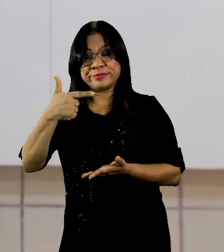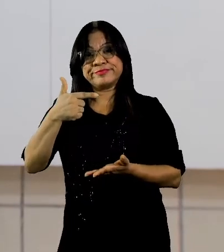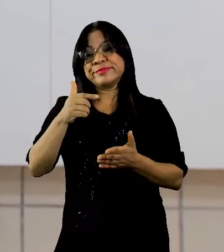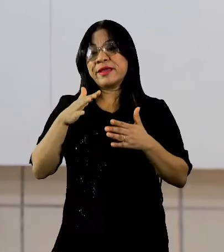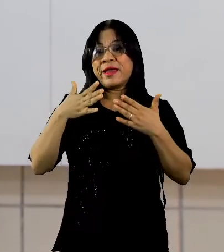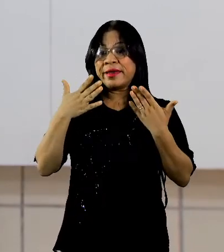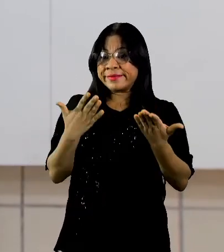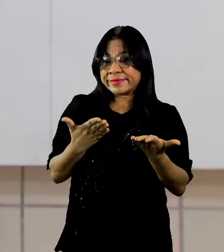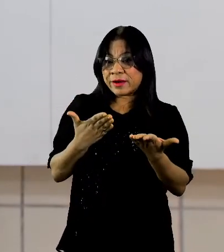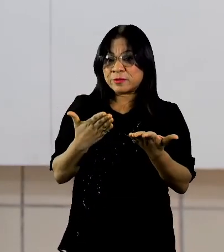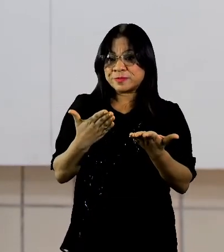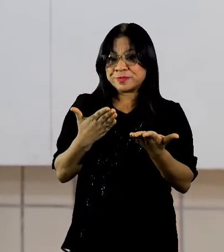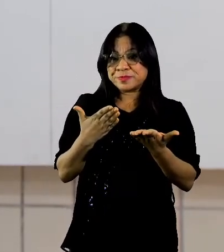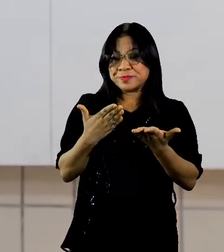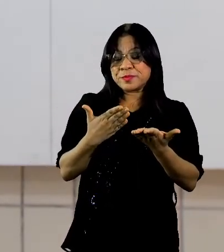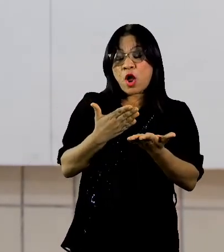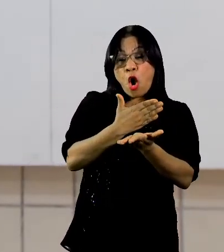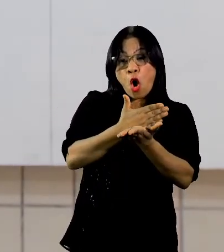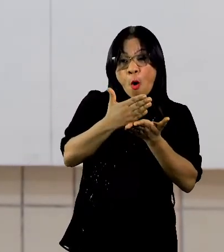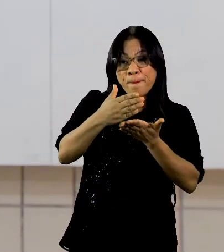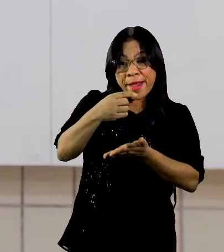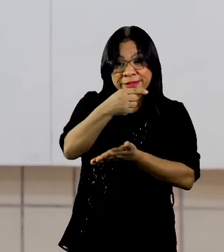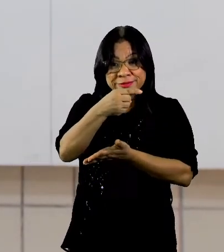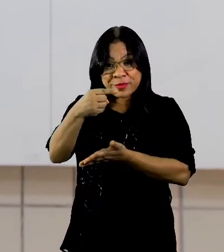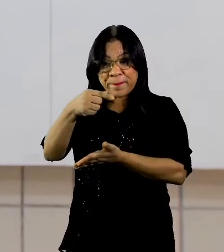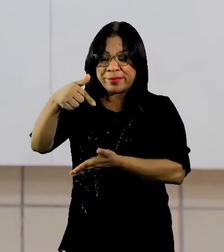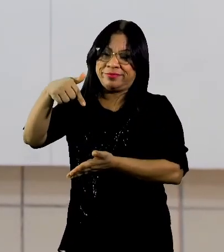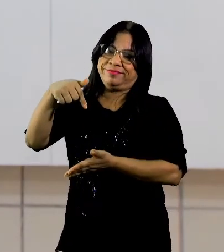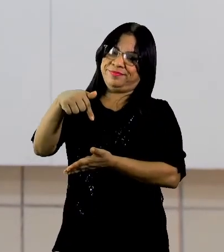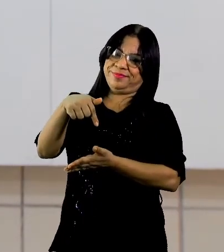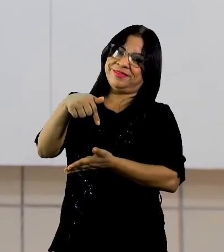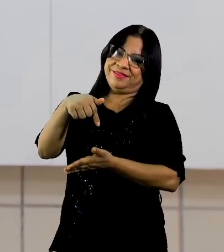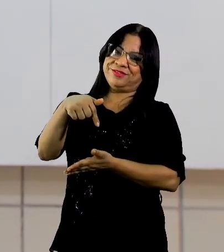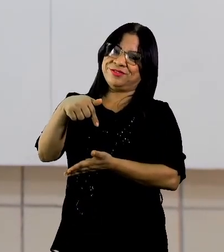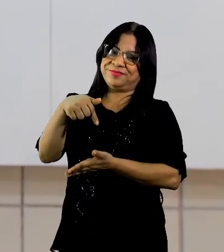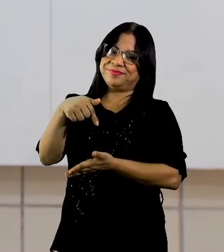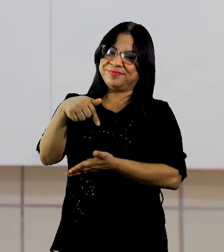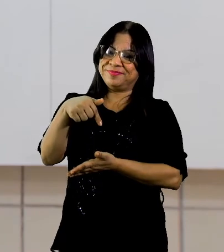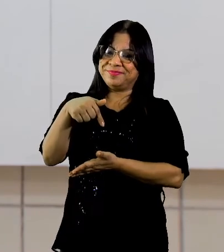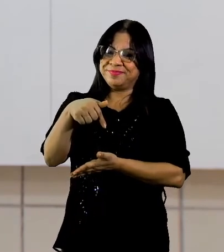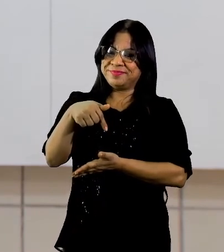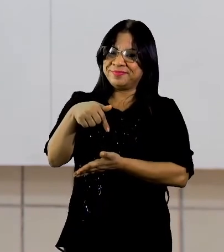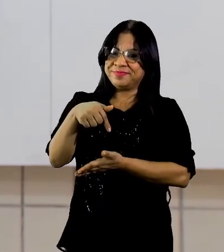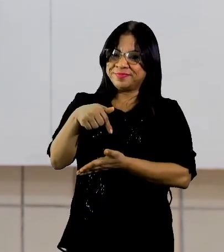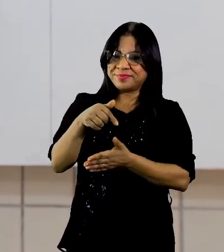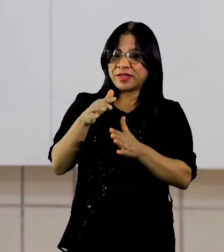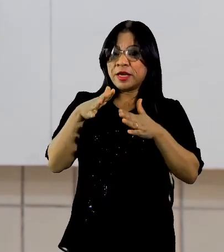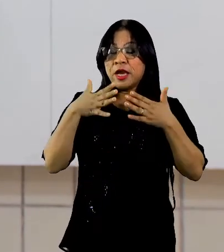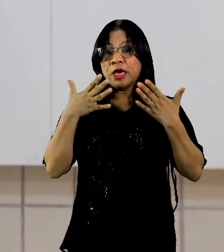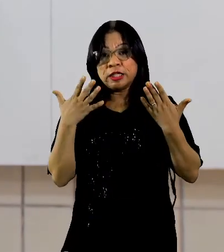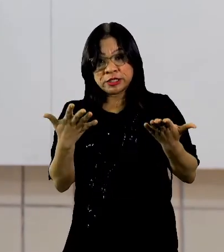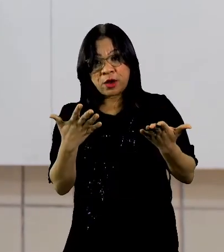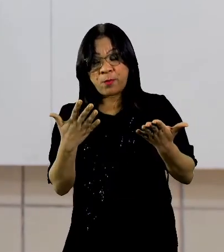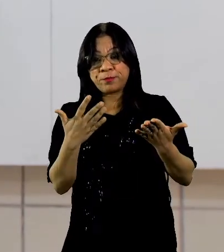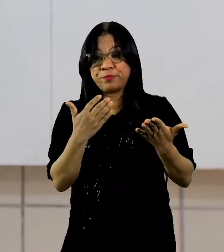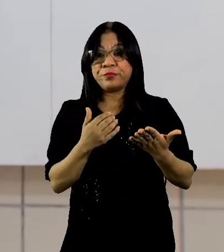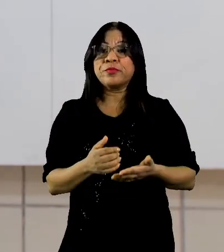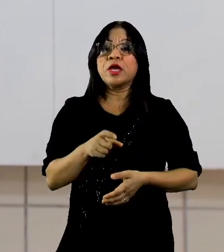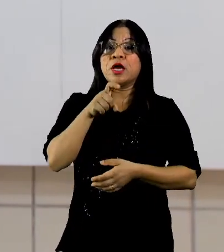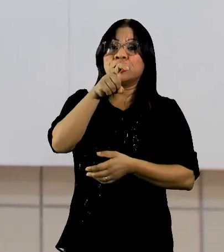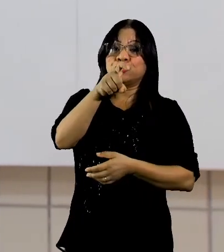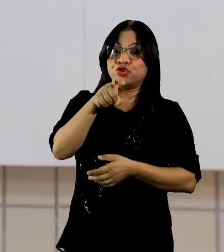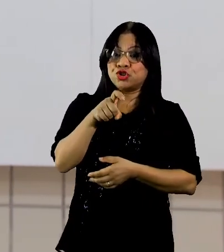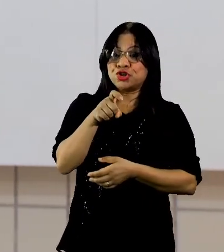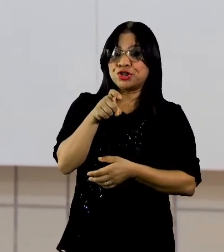dívida de 7. Ok, pessoal? Percebam, então, que para x igual a 2, eu